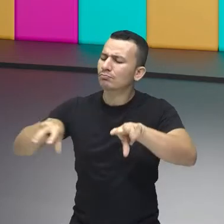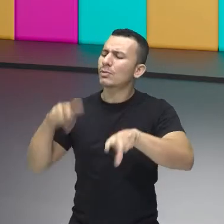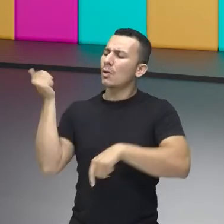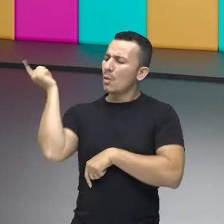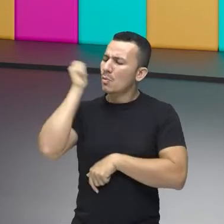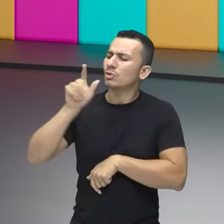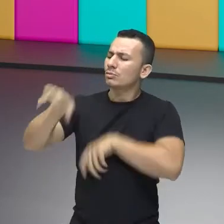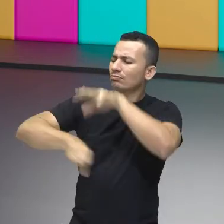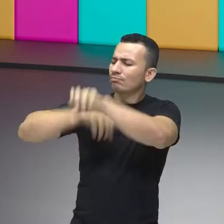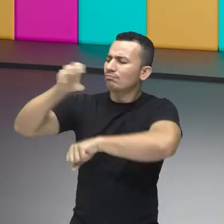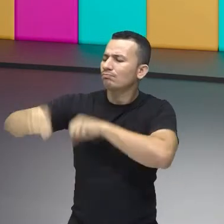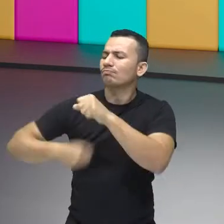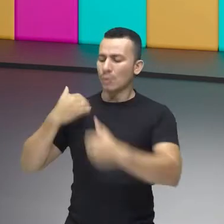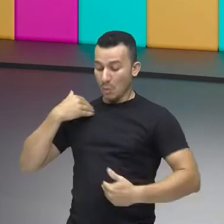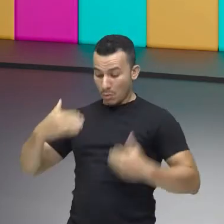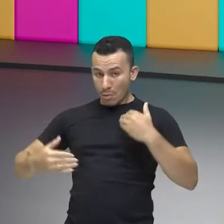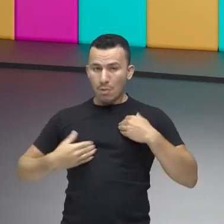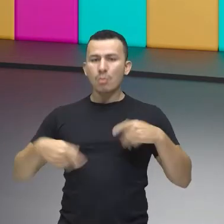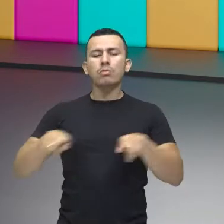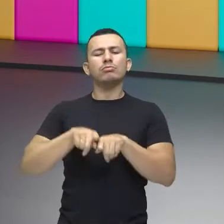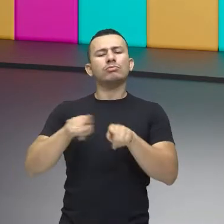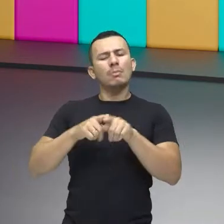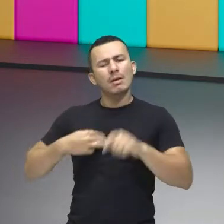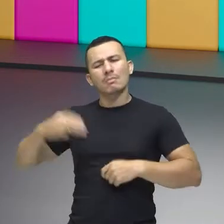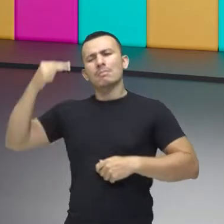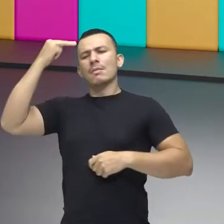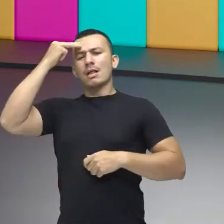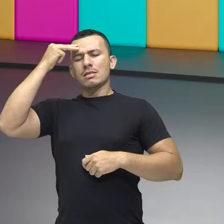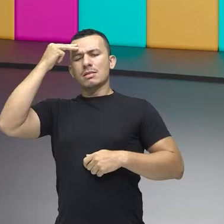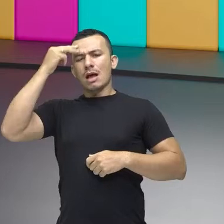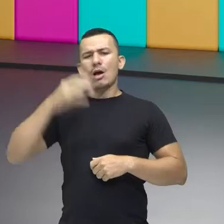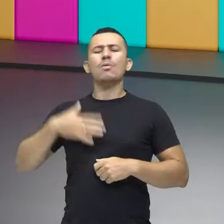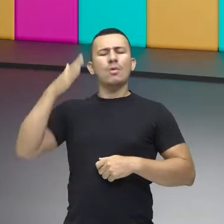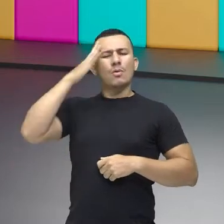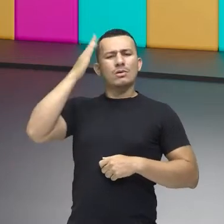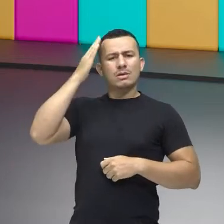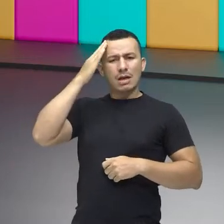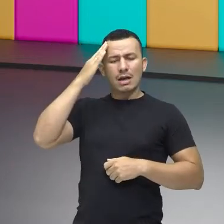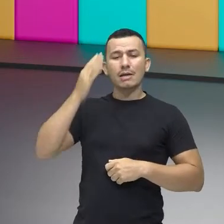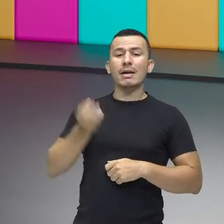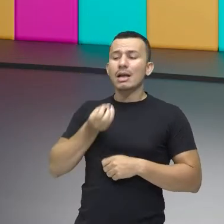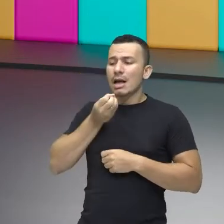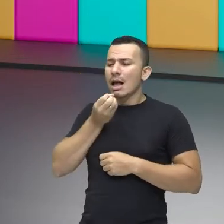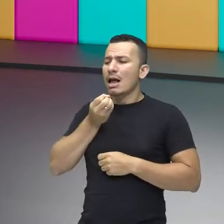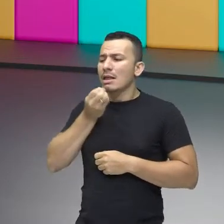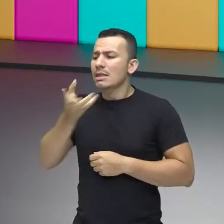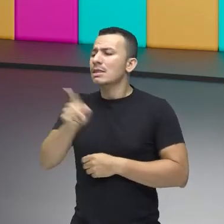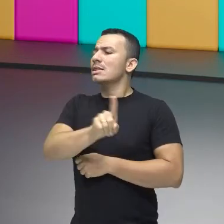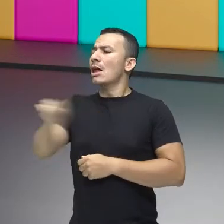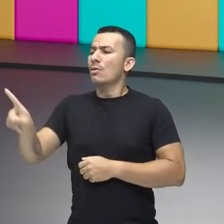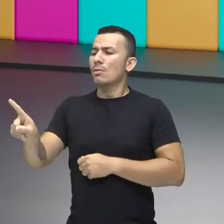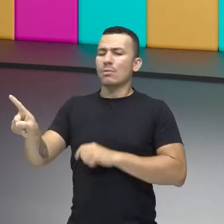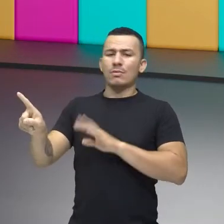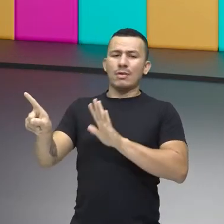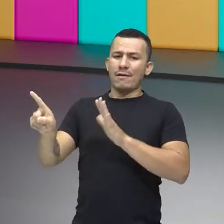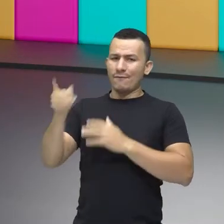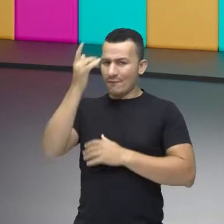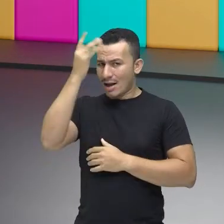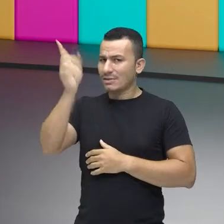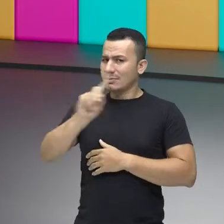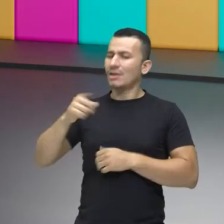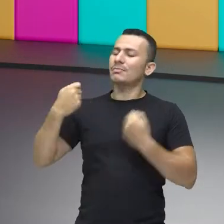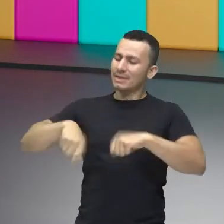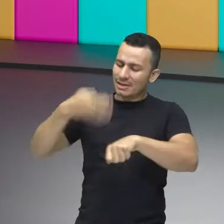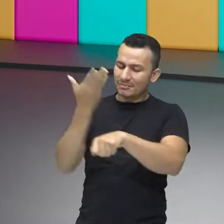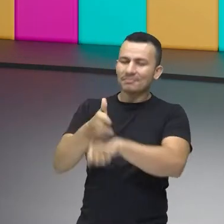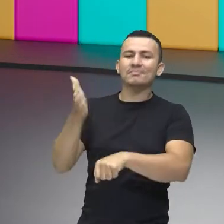fisicamente, espiritualmente. Dizer não é o mais difícil, né? Dizer não é o mais difícil, é um exercício, viu, Ludmila? A